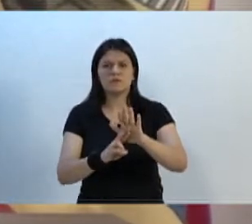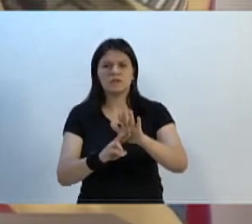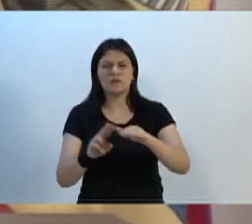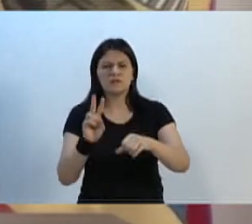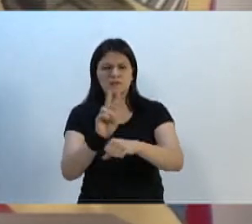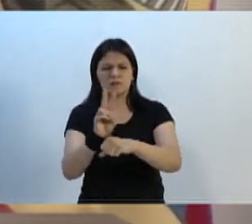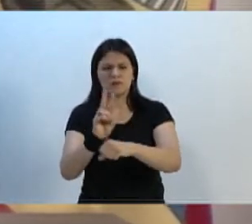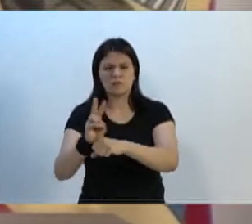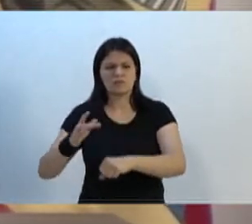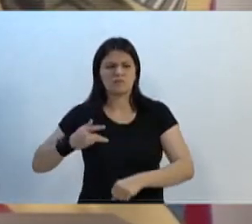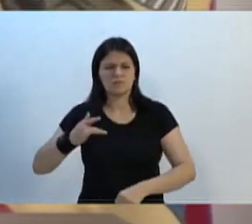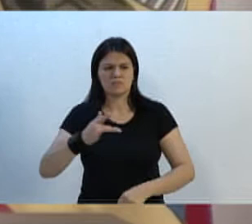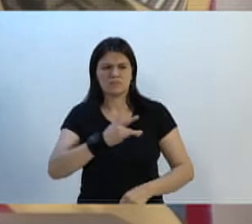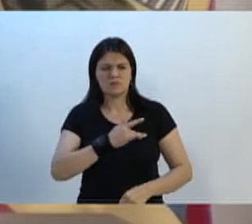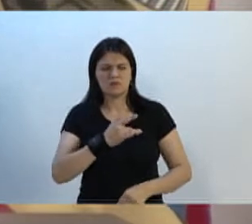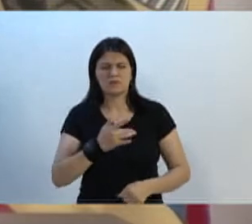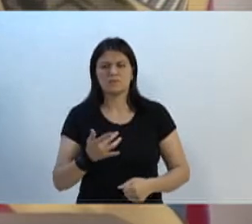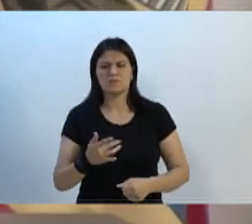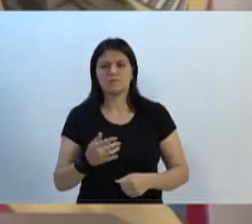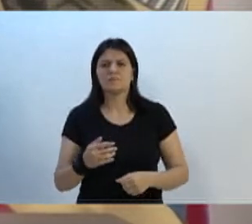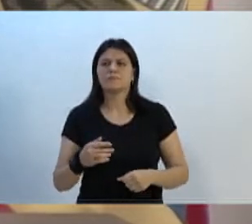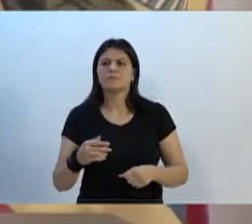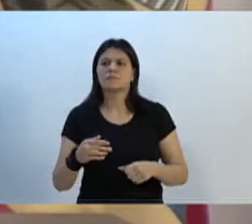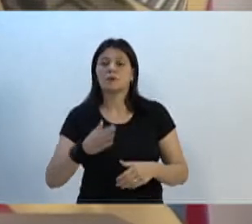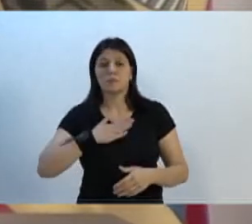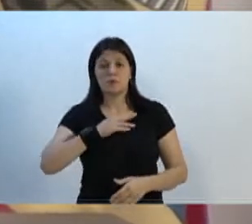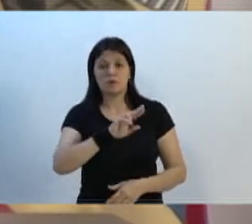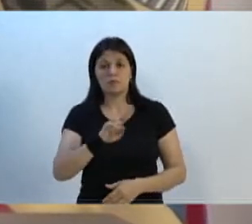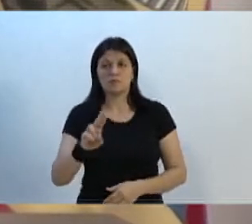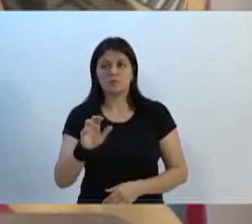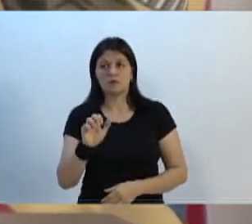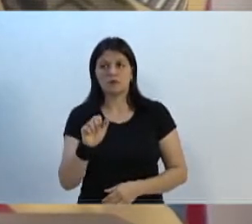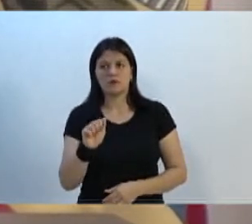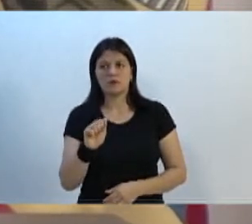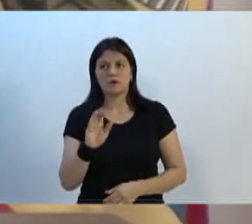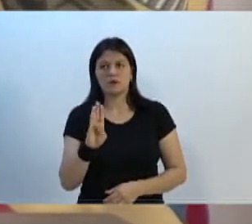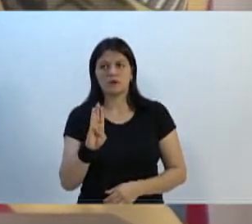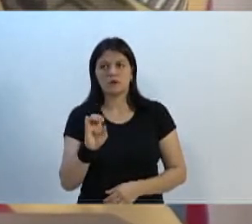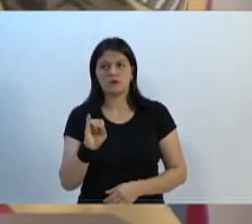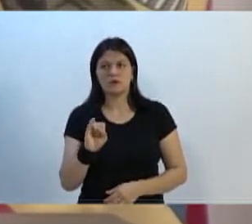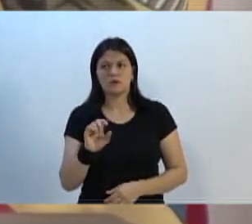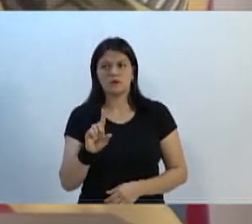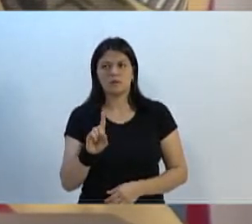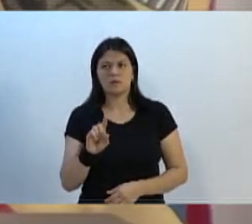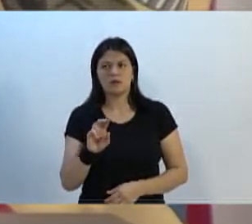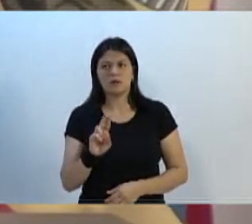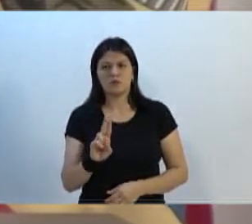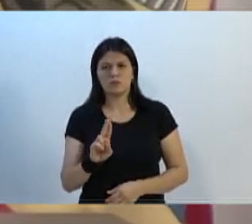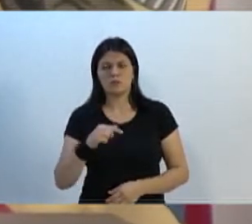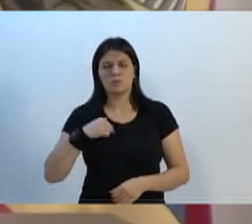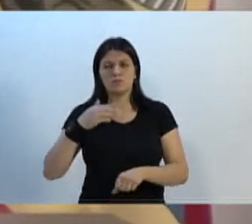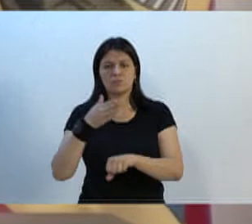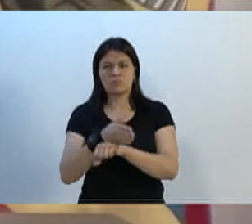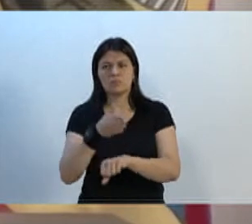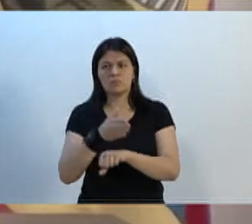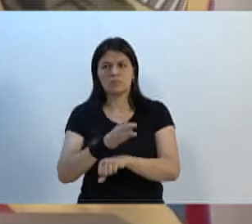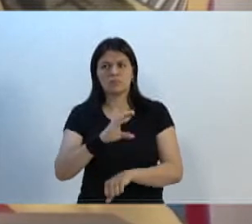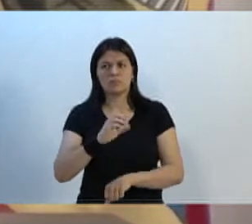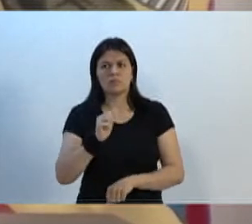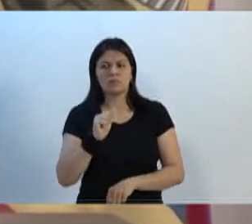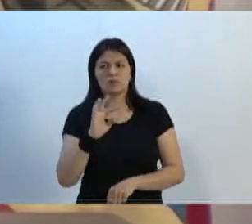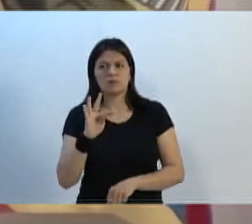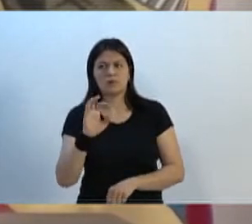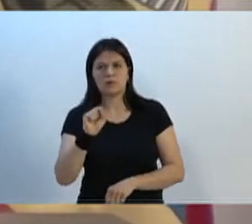conheça a maioria que está aqui presente meu nome é abdu é eu fiz parte do cax fundeb